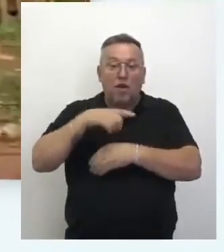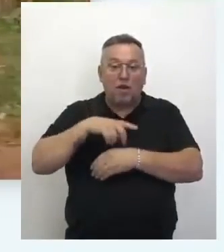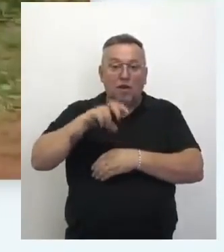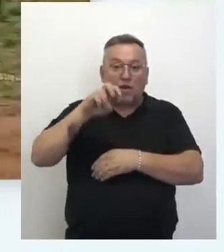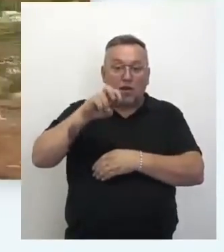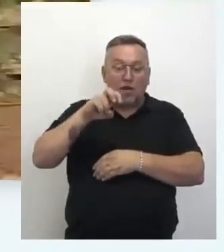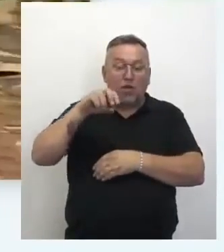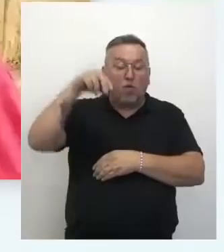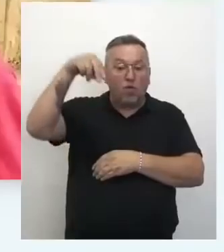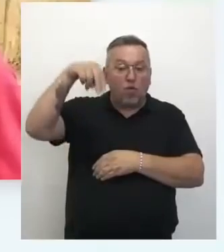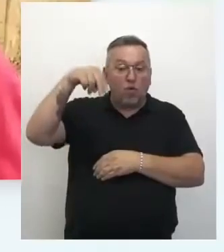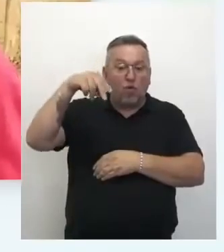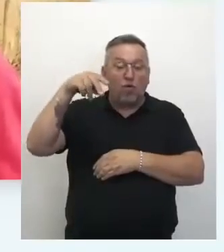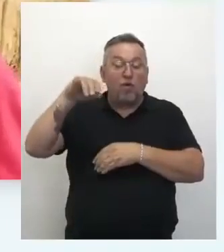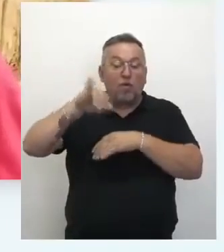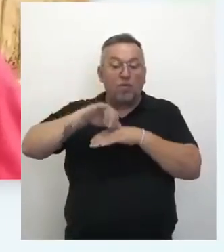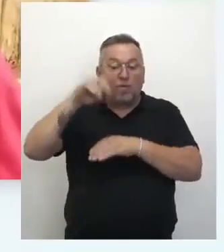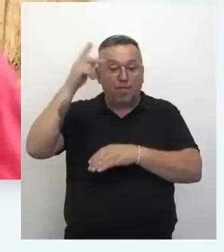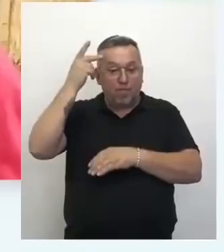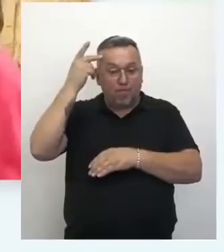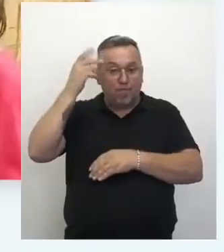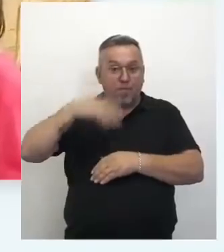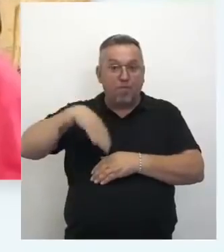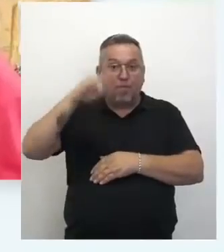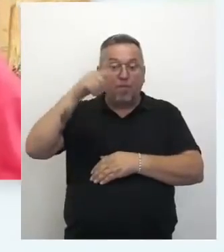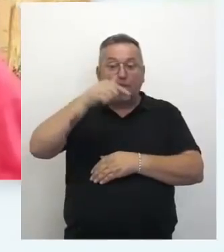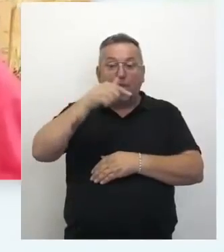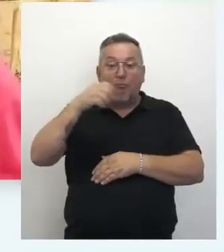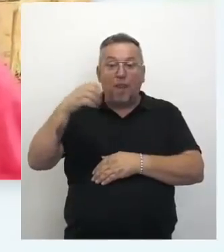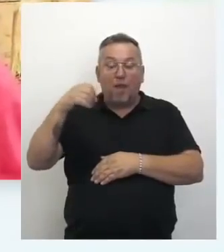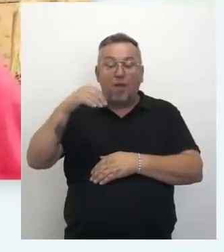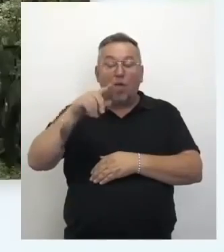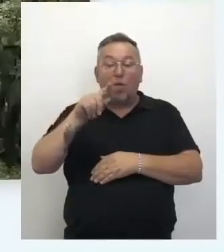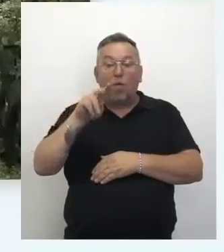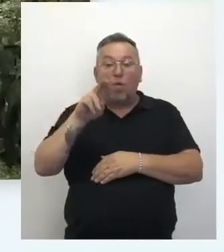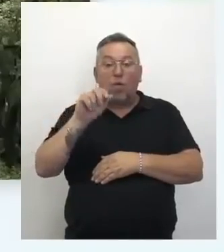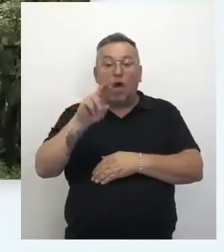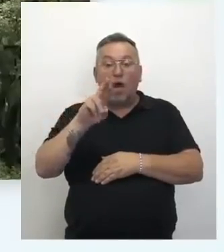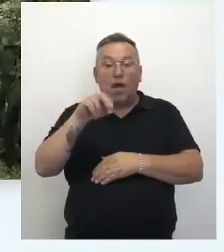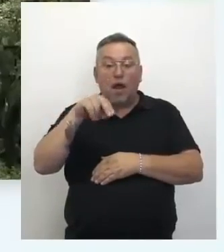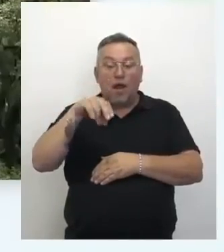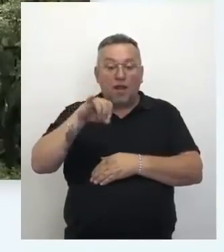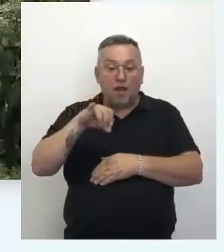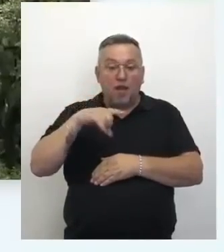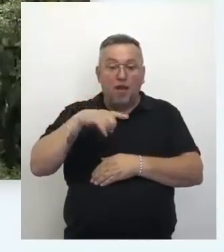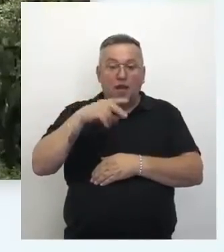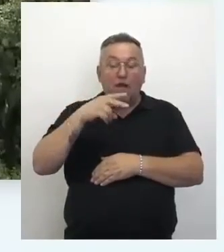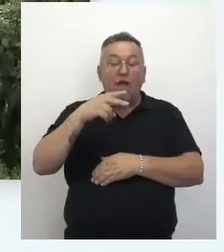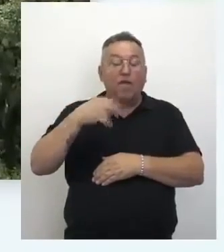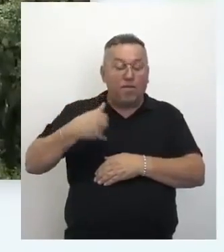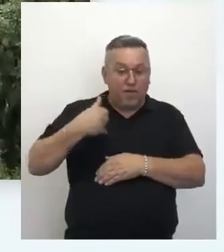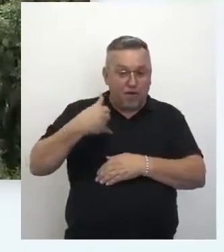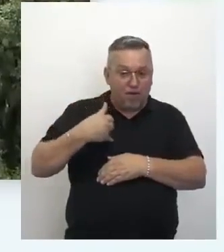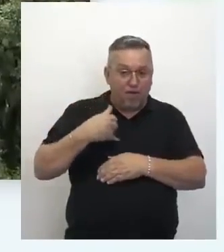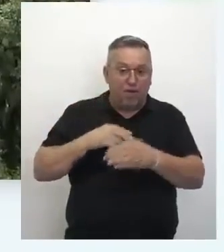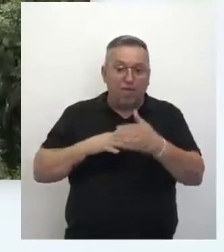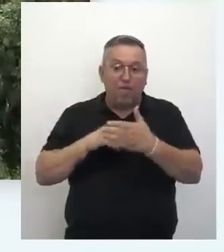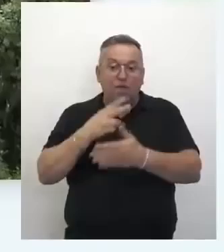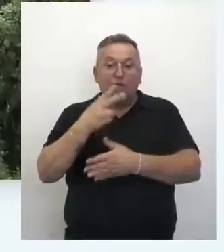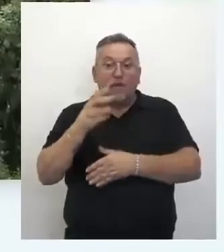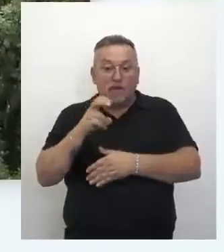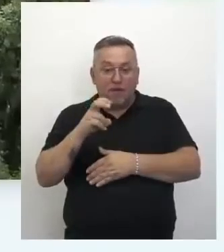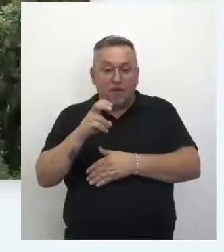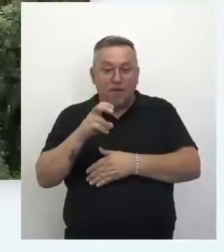norte da capital paulista. Mais de 700 guaranis vivem por aqui. Com apenas 25 anos de idade, Márcia